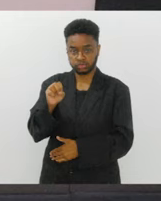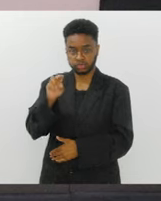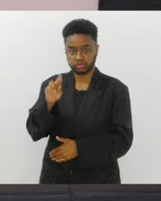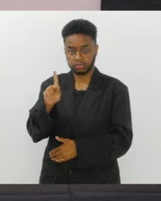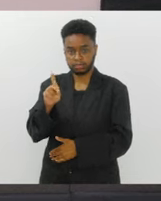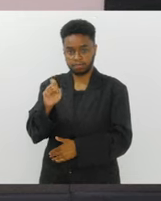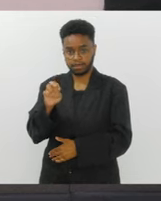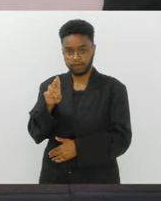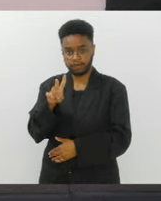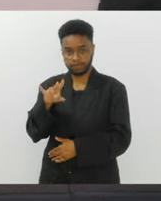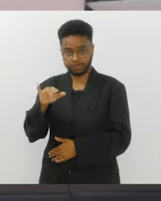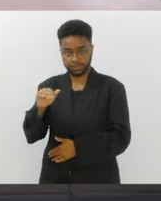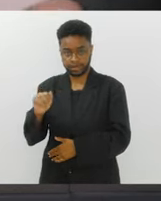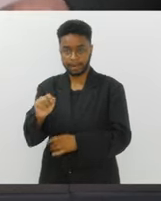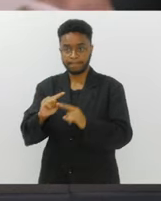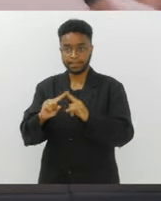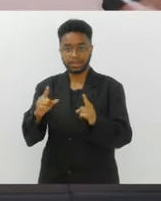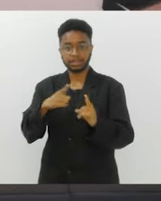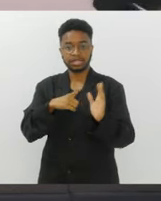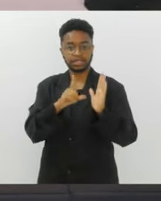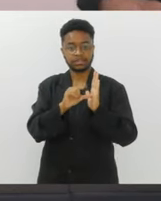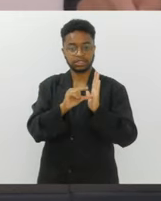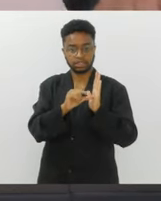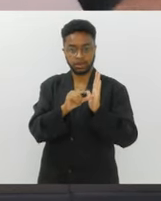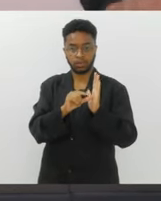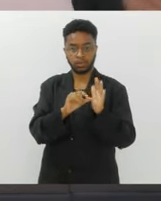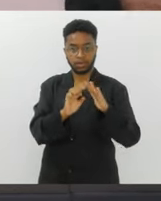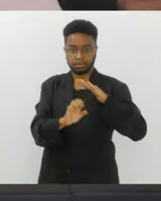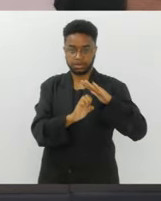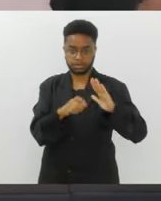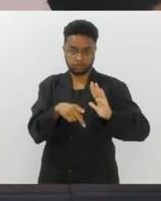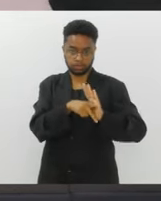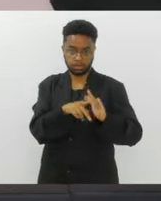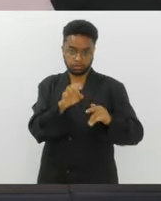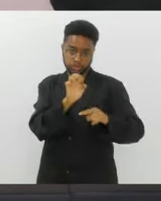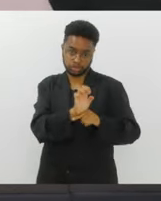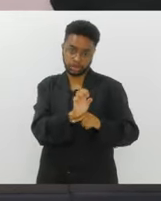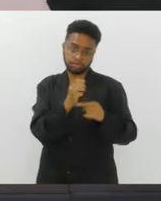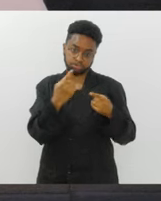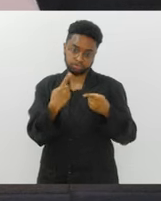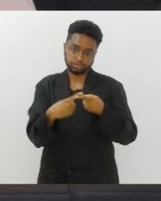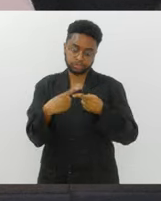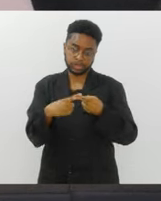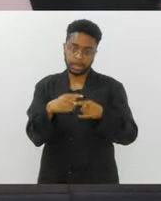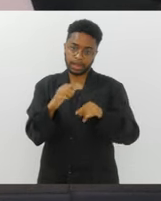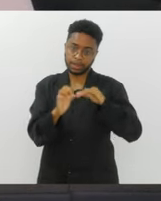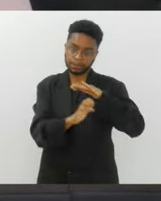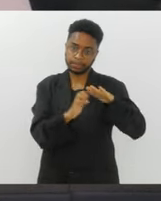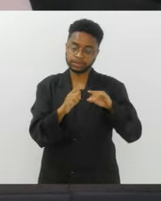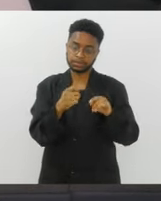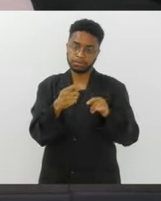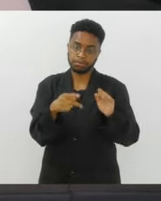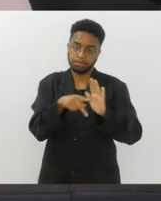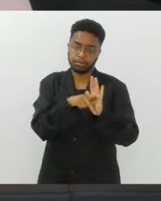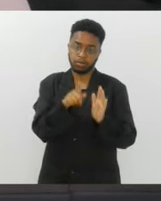Supervia, seria a Central, porque é a empresa de logística do